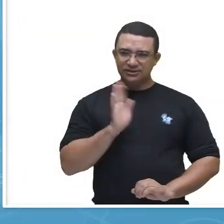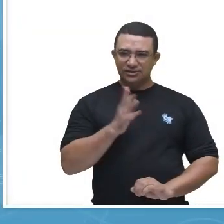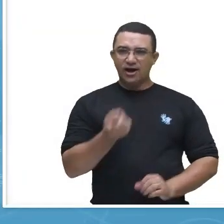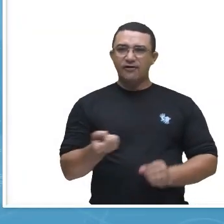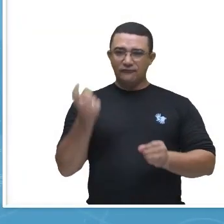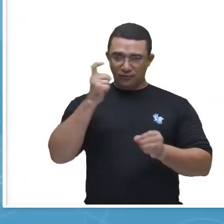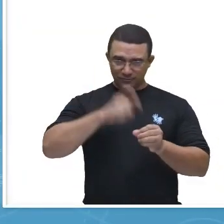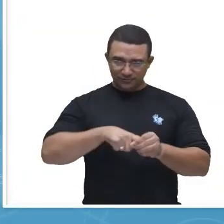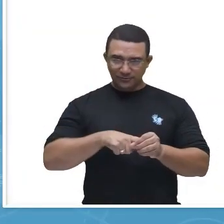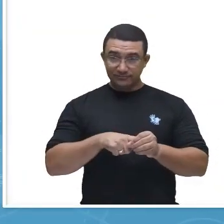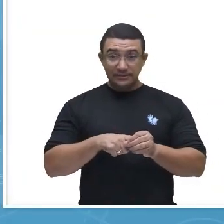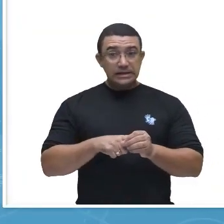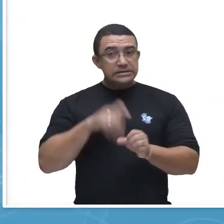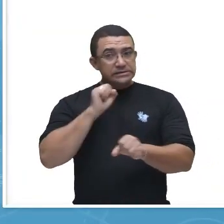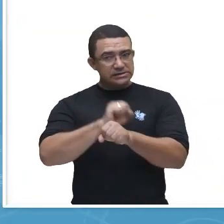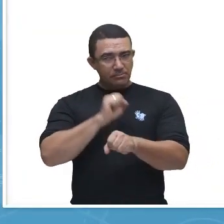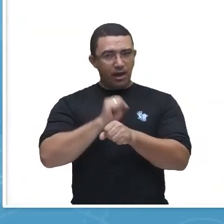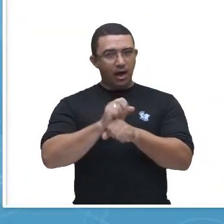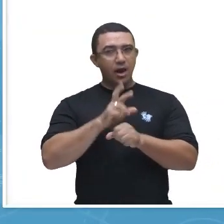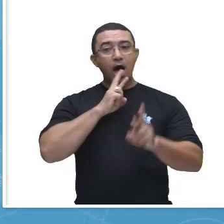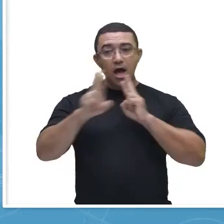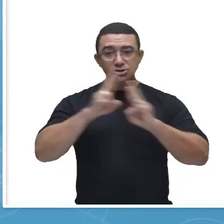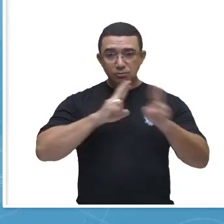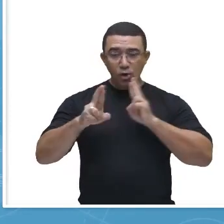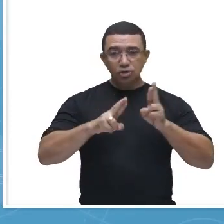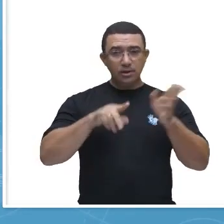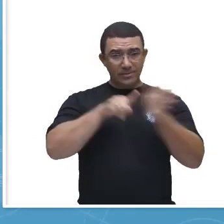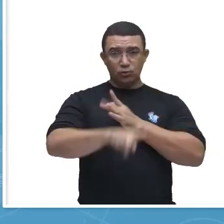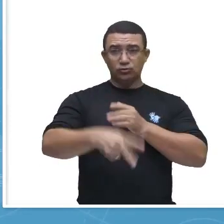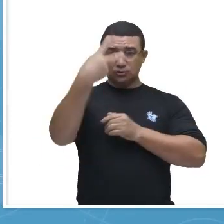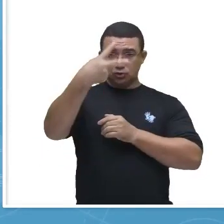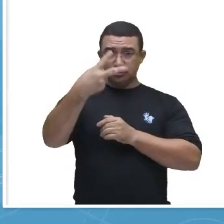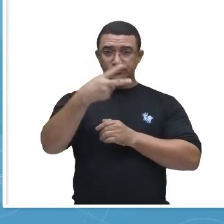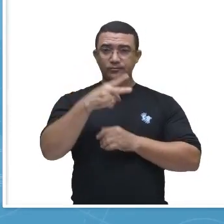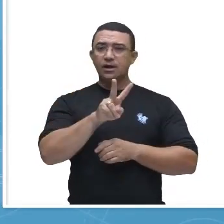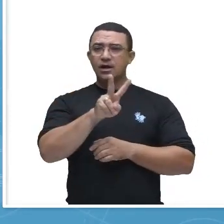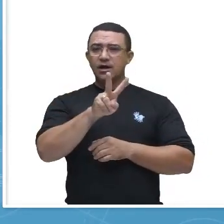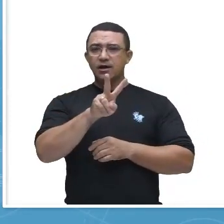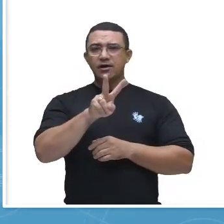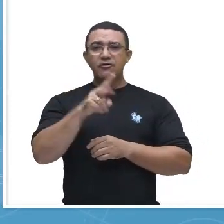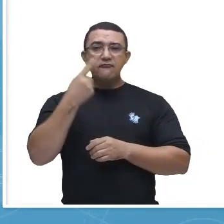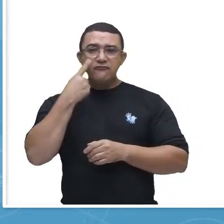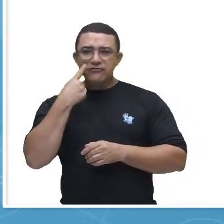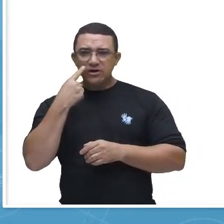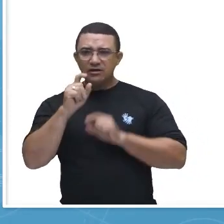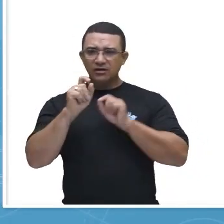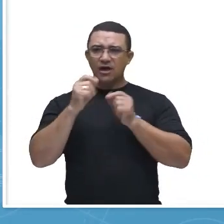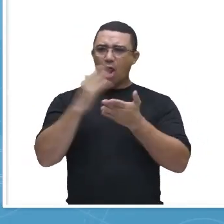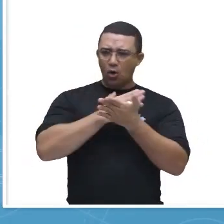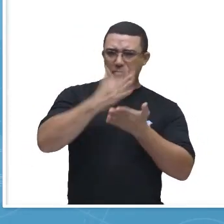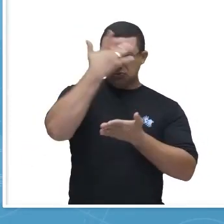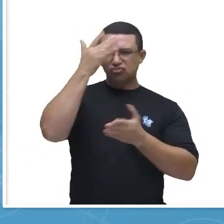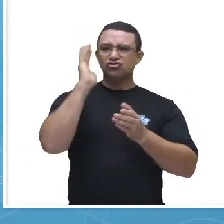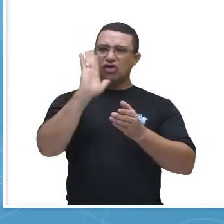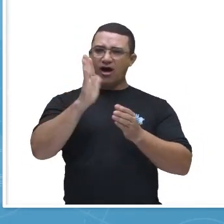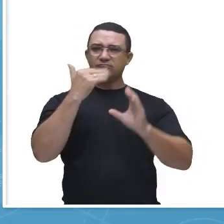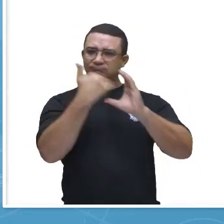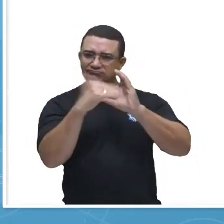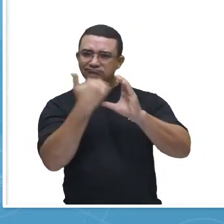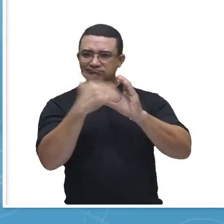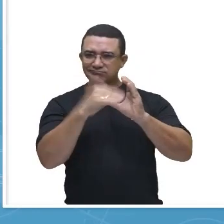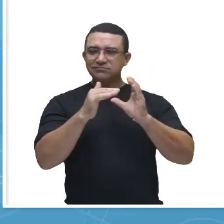Retornando e aguardando a resposta da segunda questão, né? Vi que alguns já colocaram aí, a maioria ali tá entre a letra D, tá entre a letra